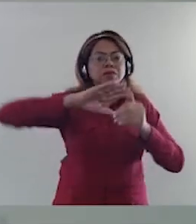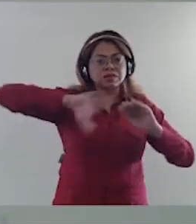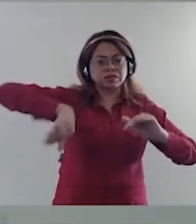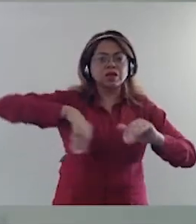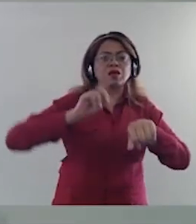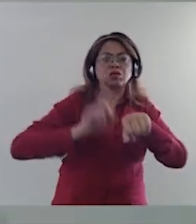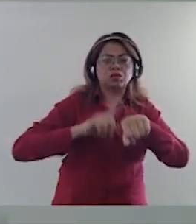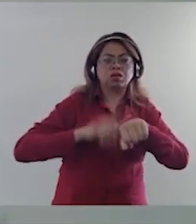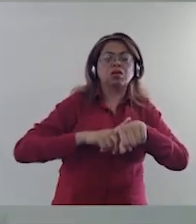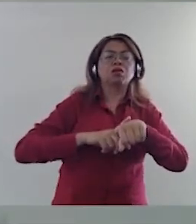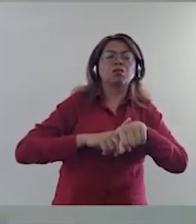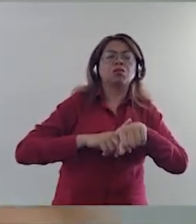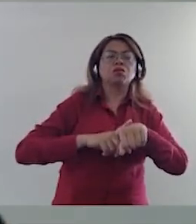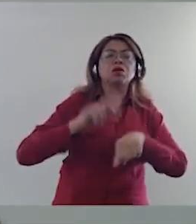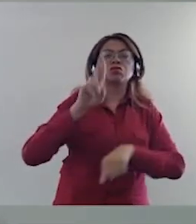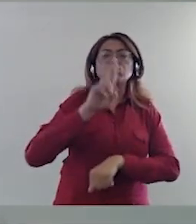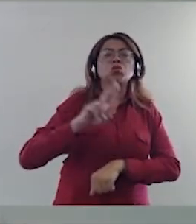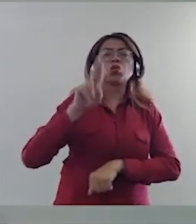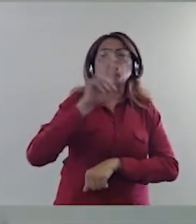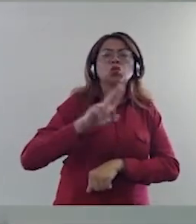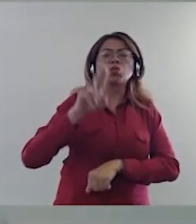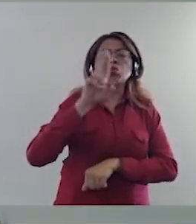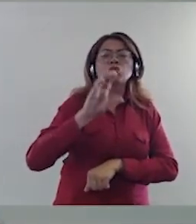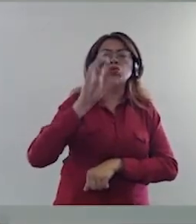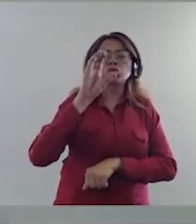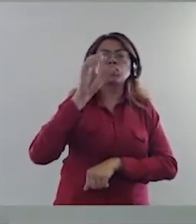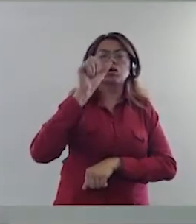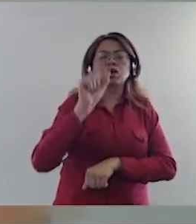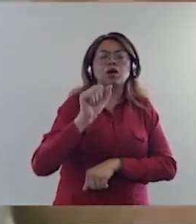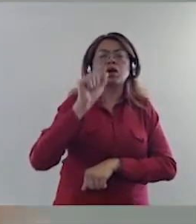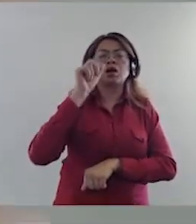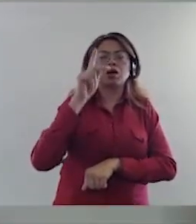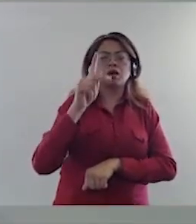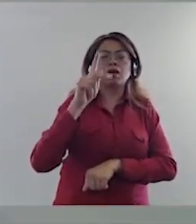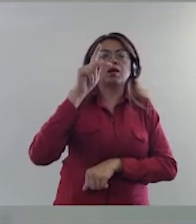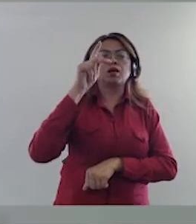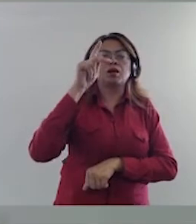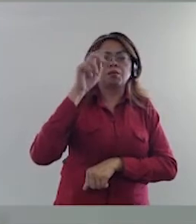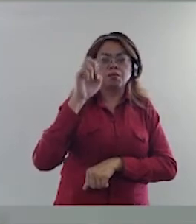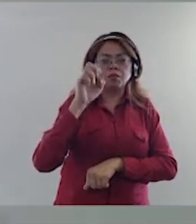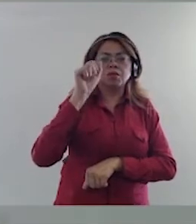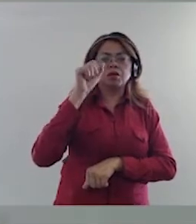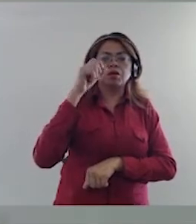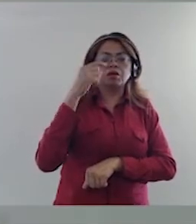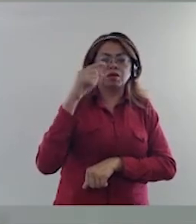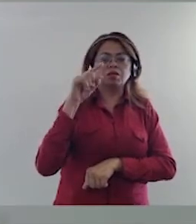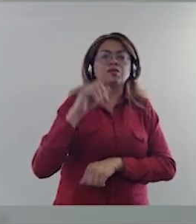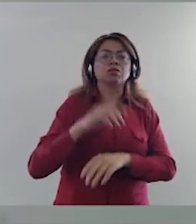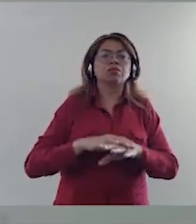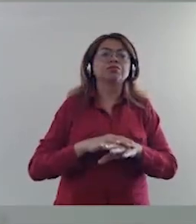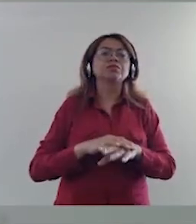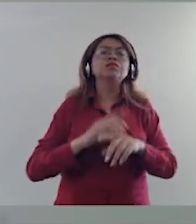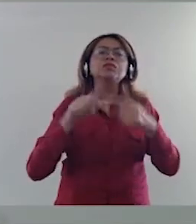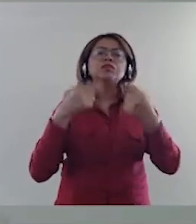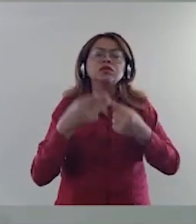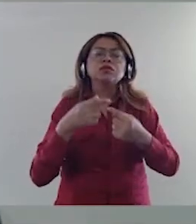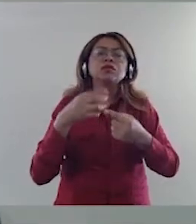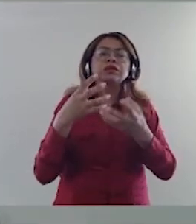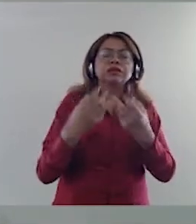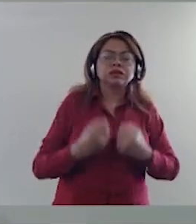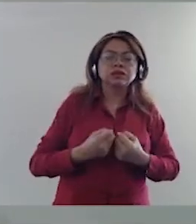prazos, porque nada tem a ver, nem há nenhuma relação com prescrição, e essa prescrição